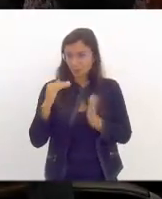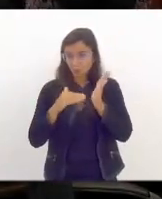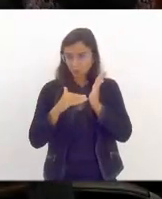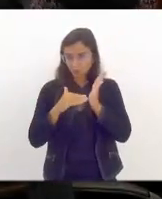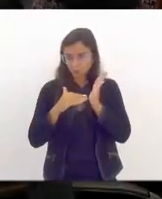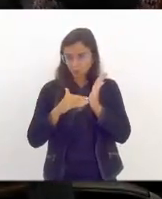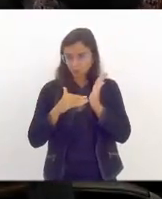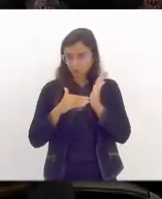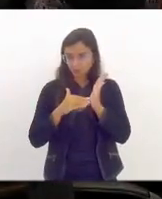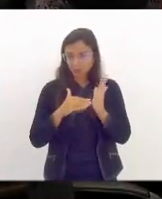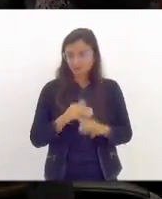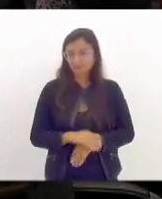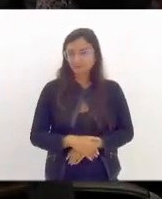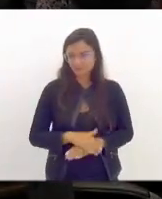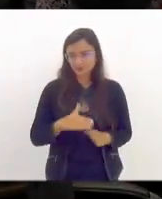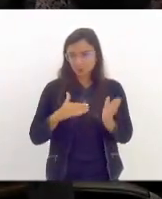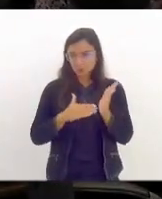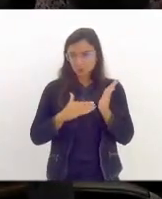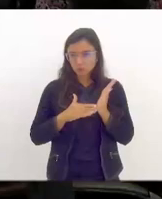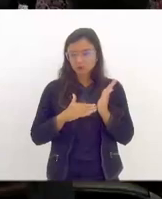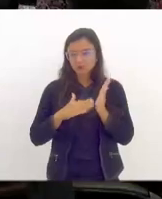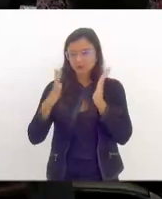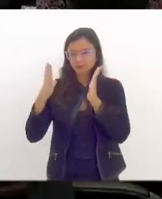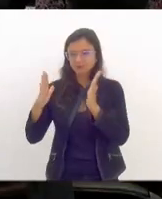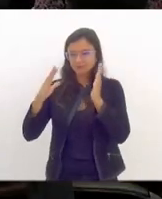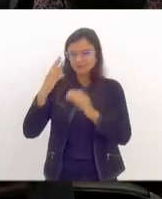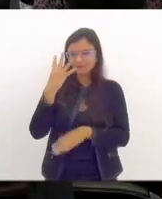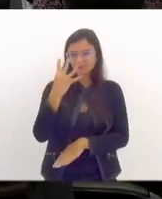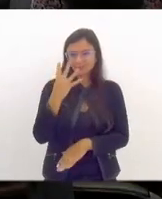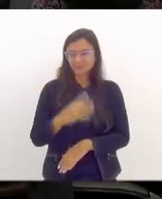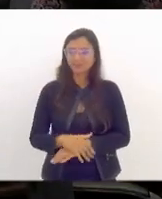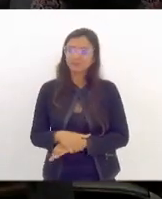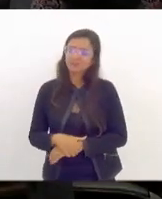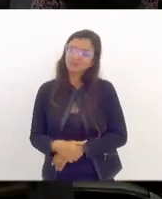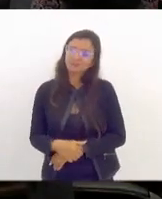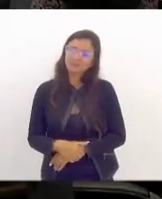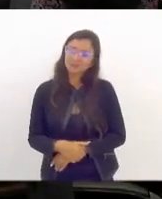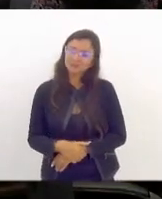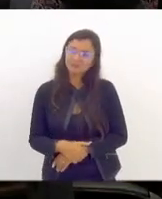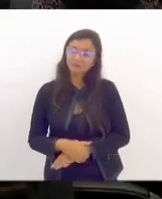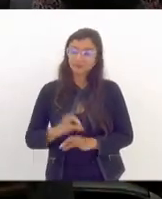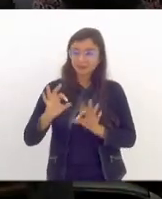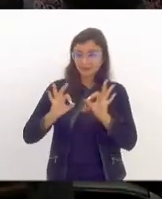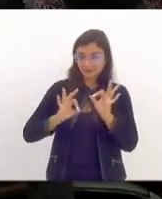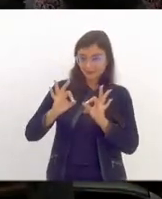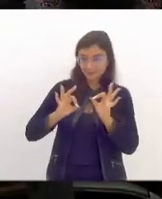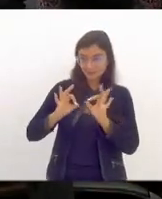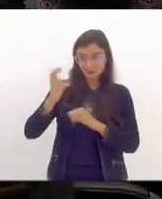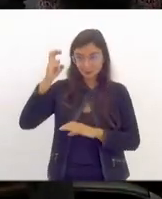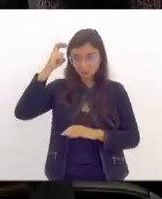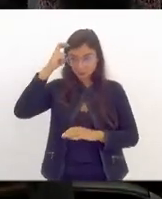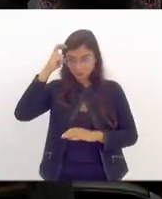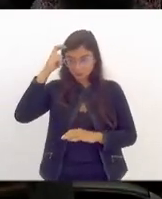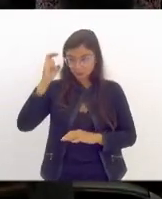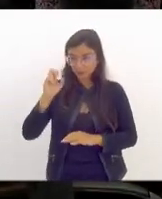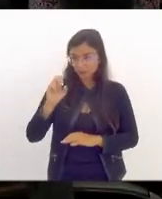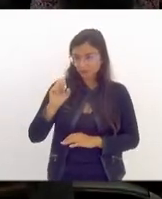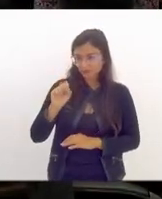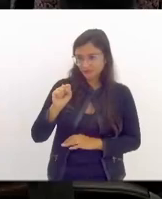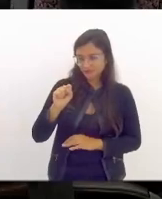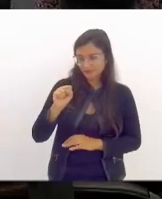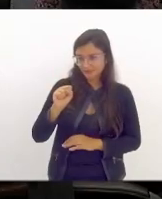o nosso último bloco para começar abrindo o último bloco o projeto cultural site